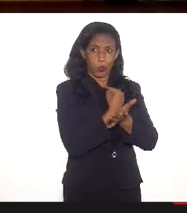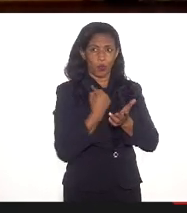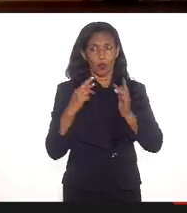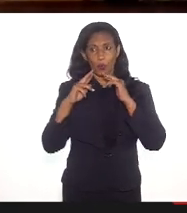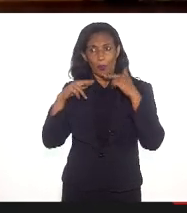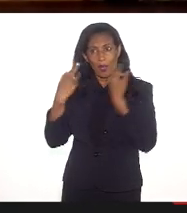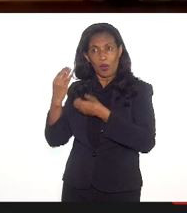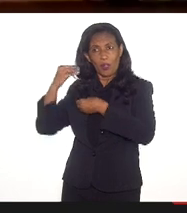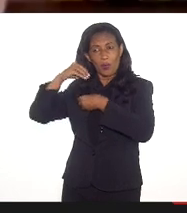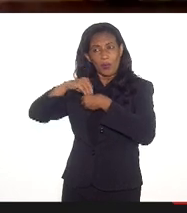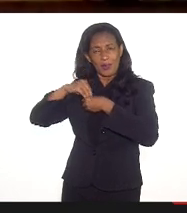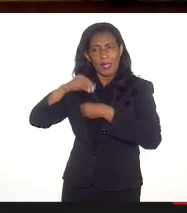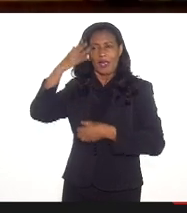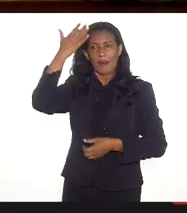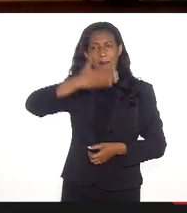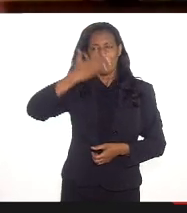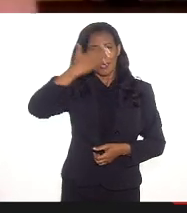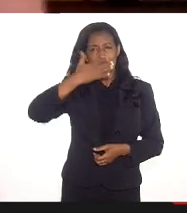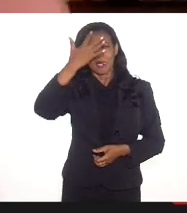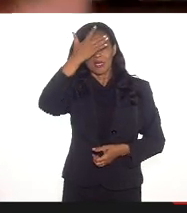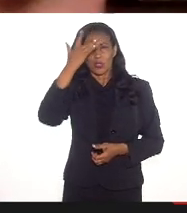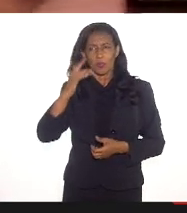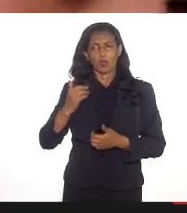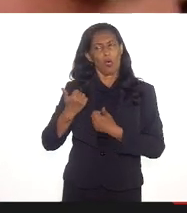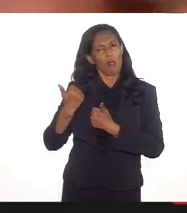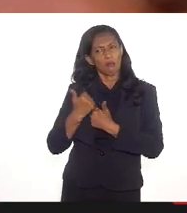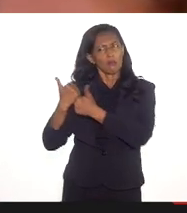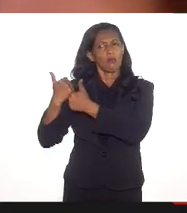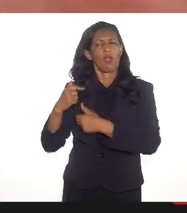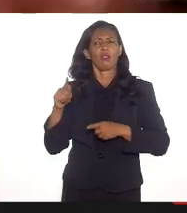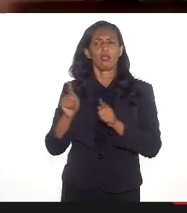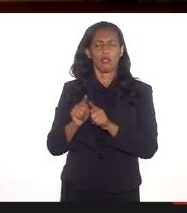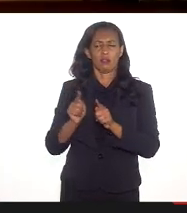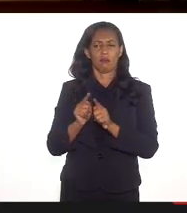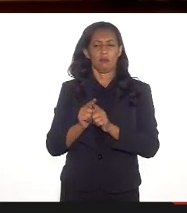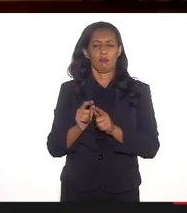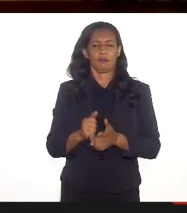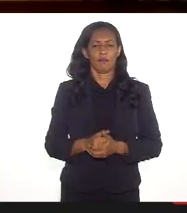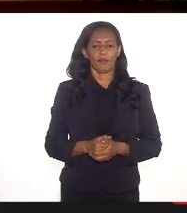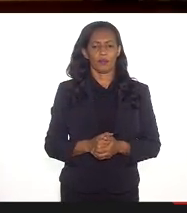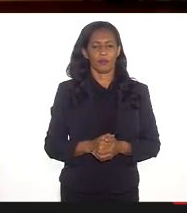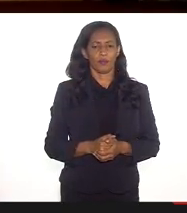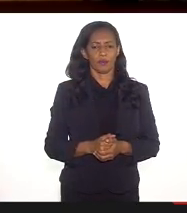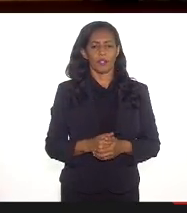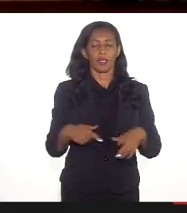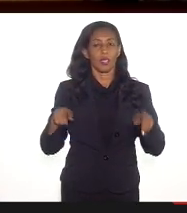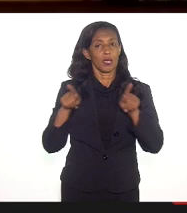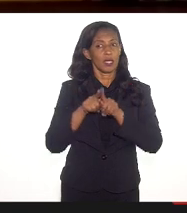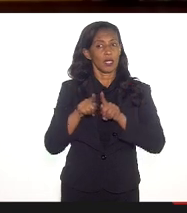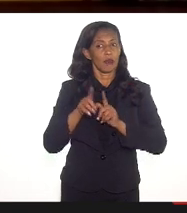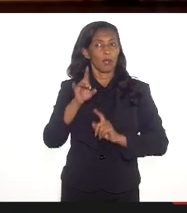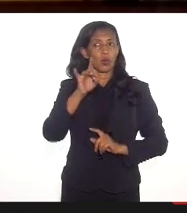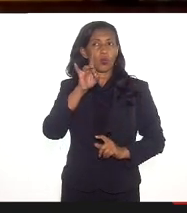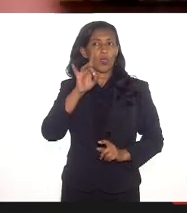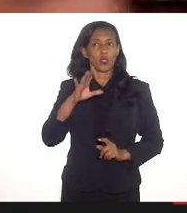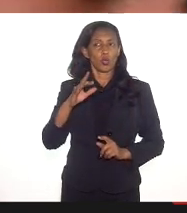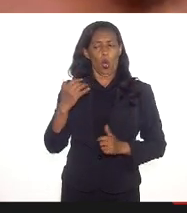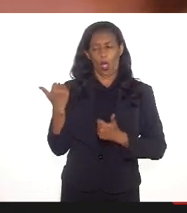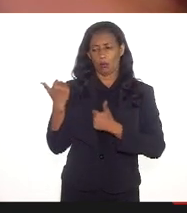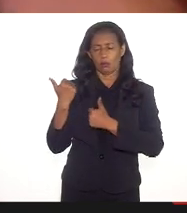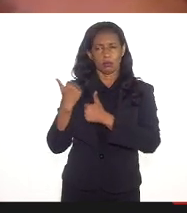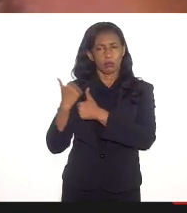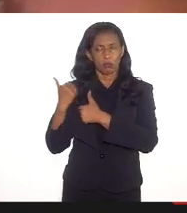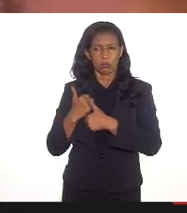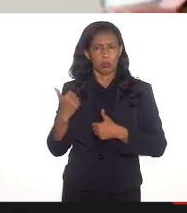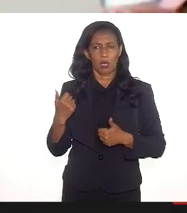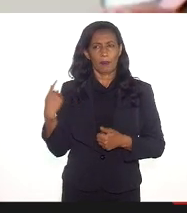superior, a presença de doutores nessa fundação é significativa, né? E também não são apenas os doutores que têm